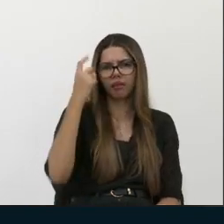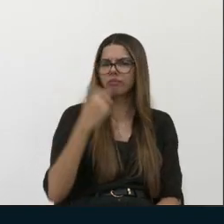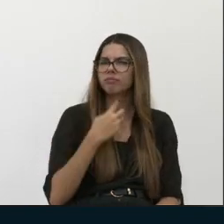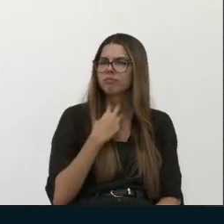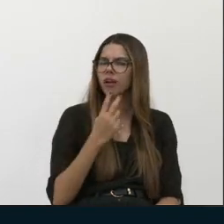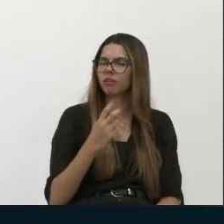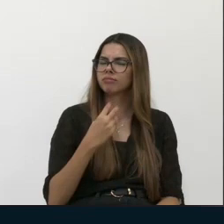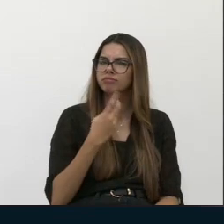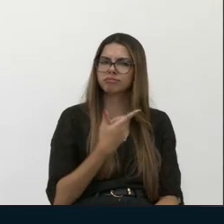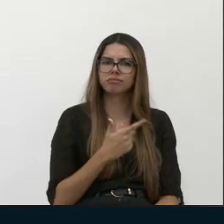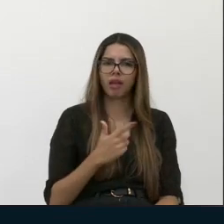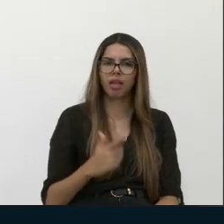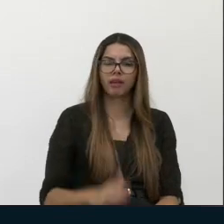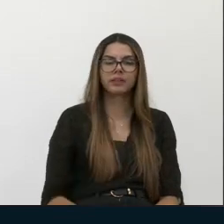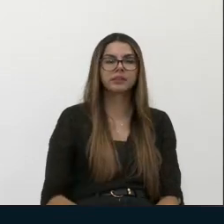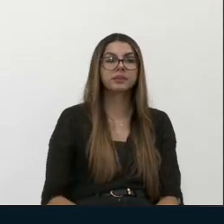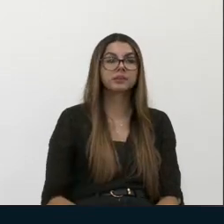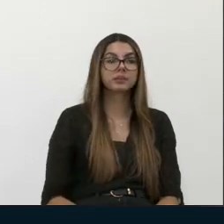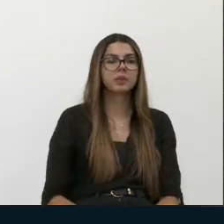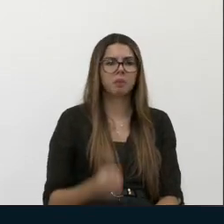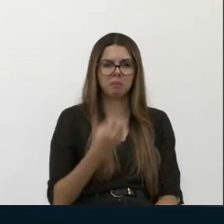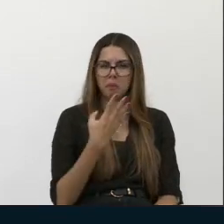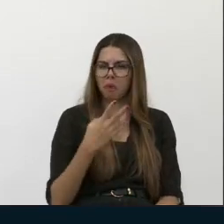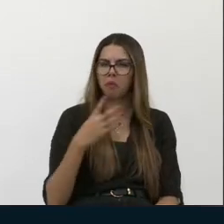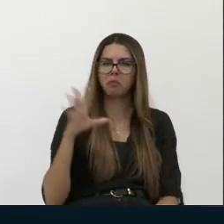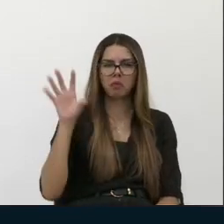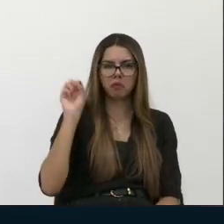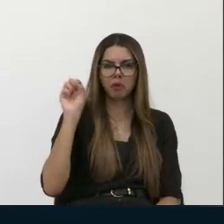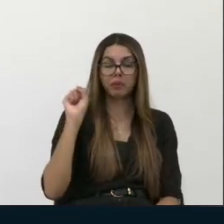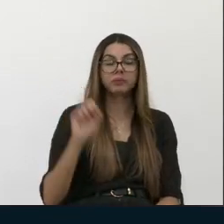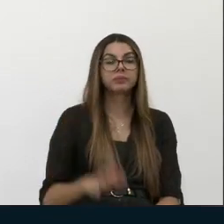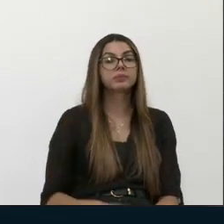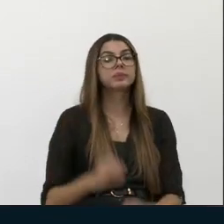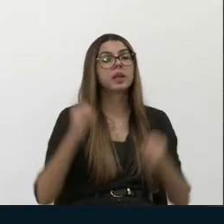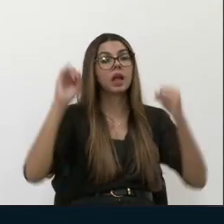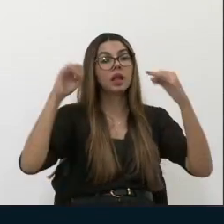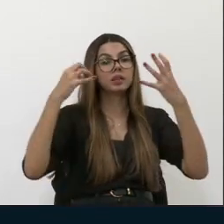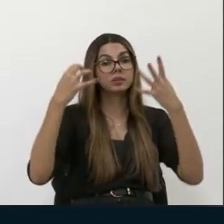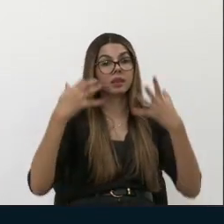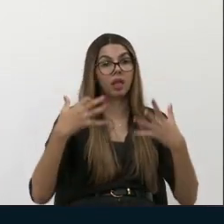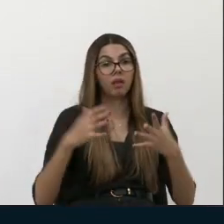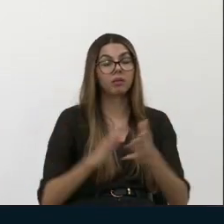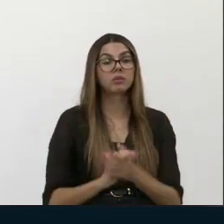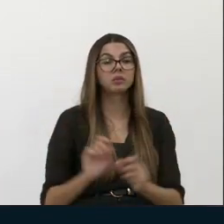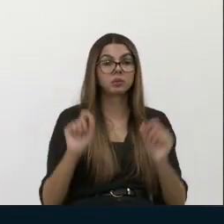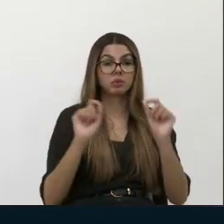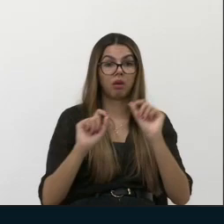Mas é muito bom ouvi-lo, vereador. Então, só para explicar aqui é o seguinte, esse recurso foi